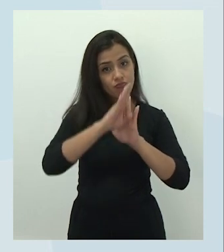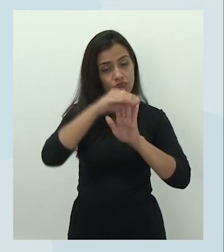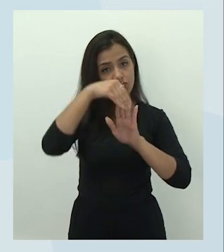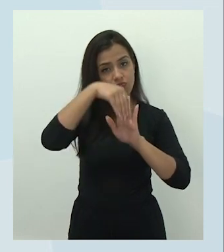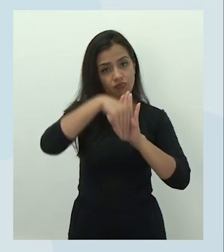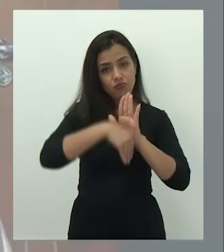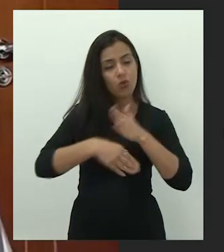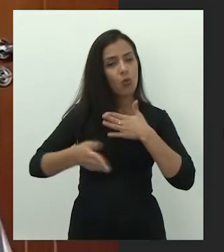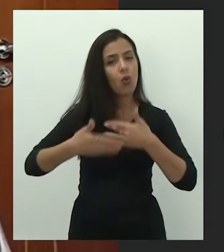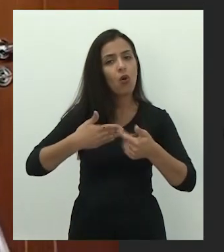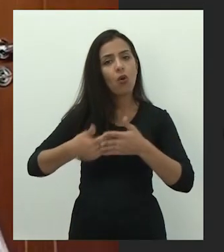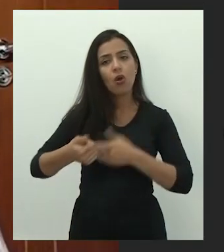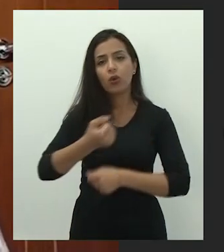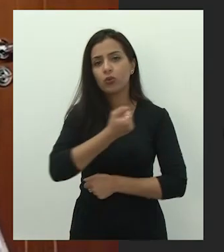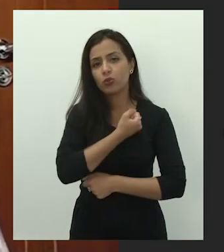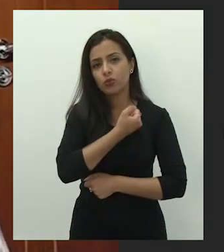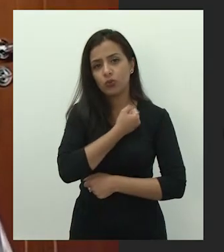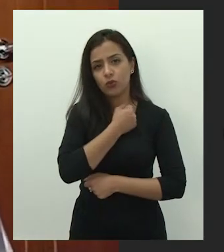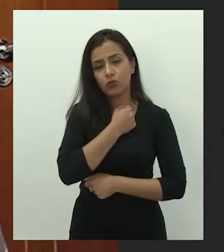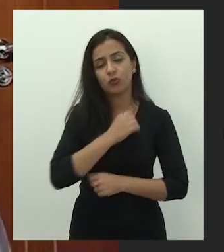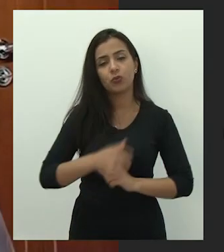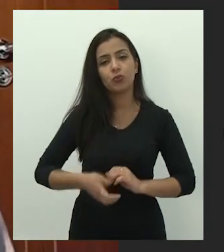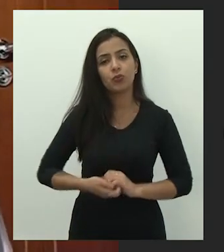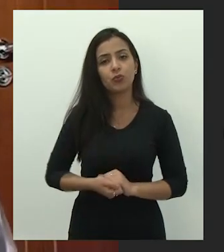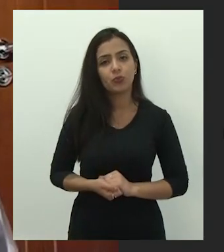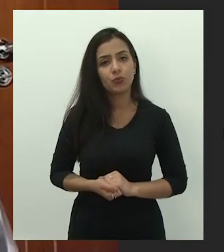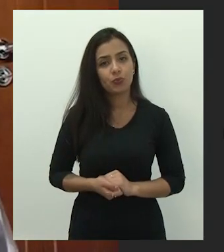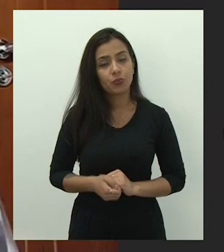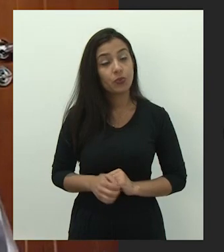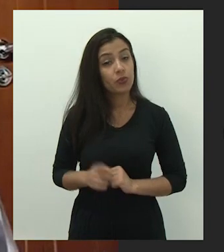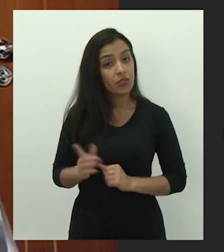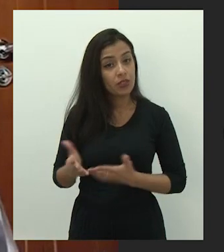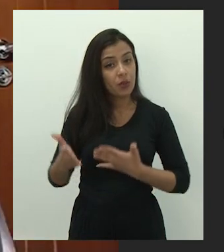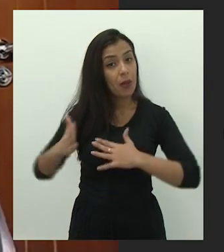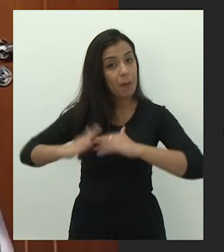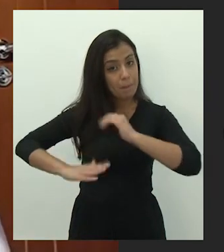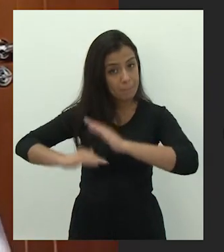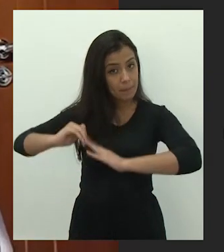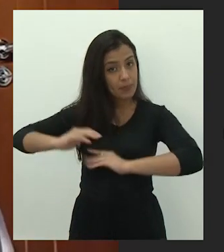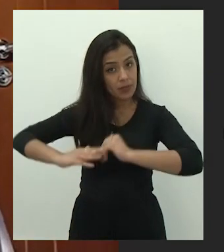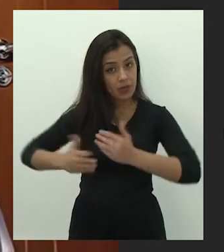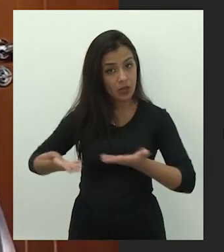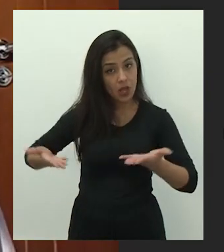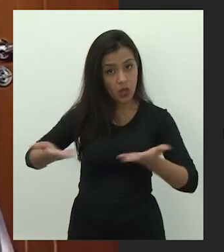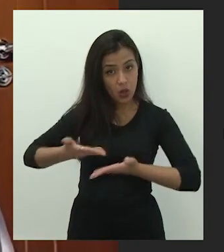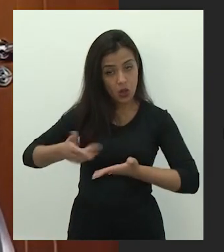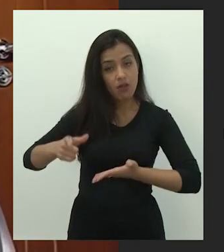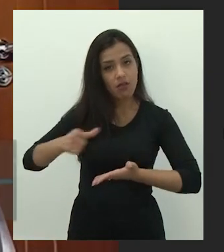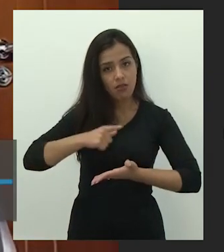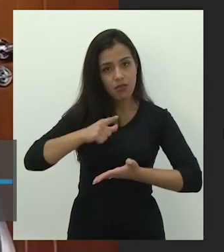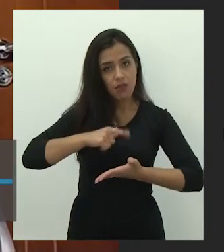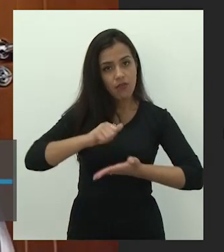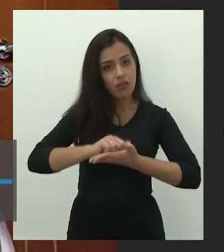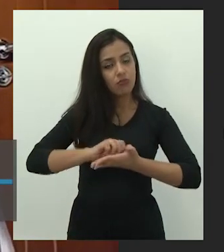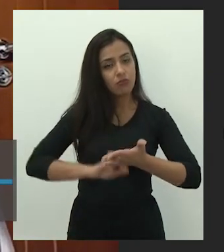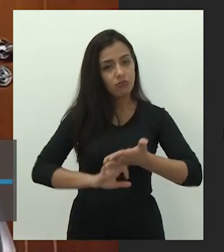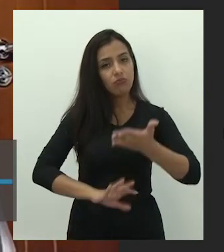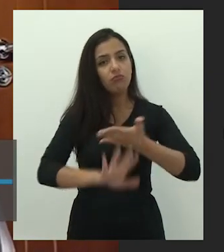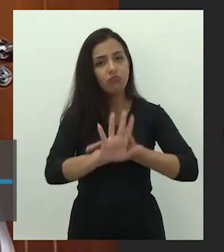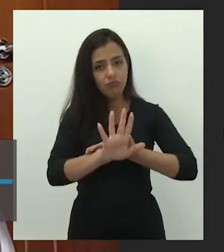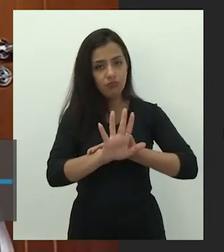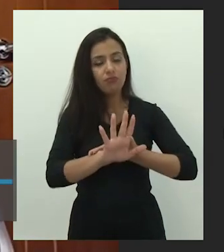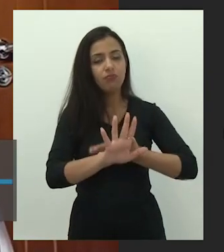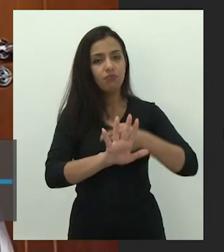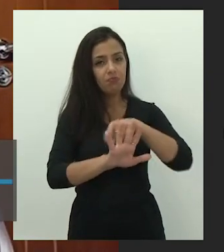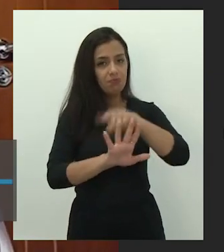uma regularidade estabelecida. Essa é uma das habilidades que veio no documento orientador como do EMAI, no material